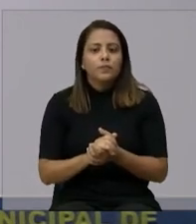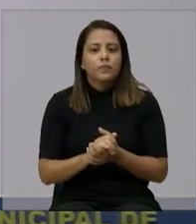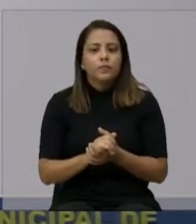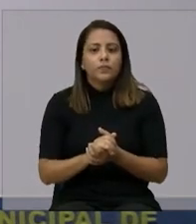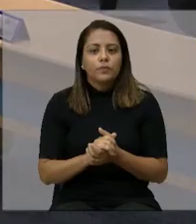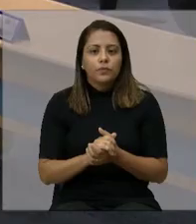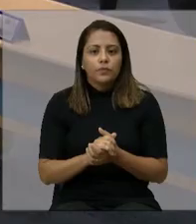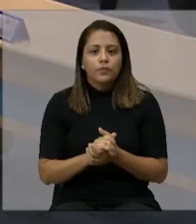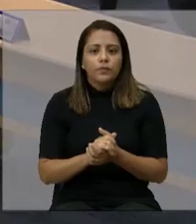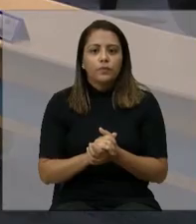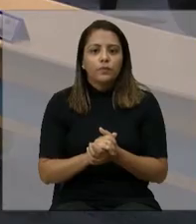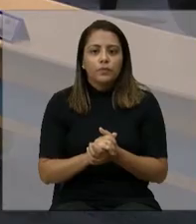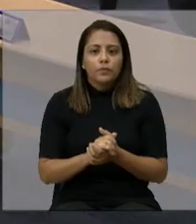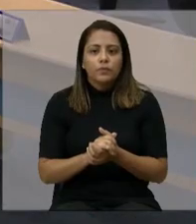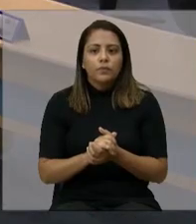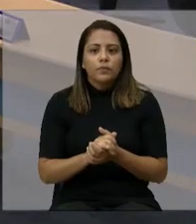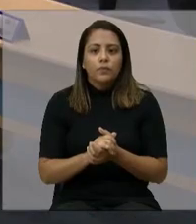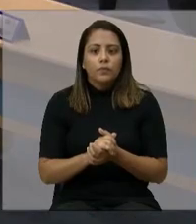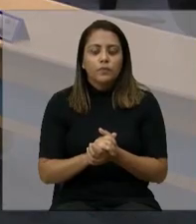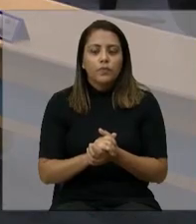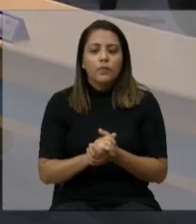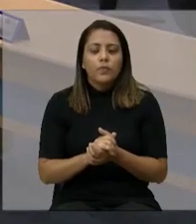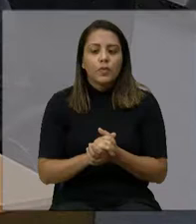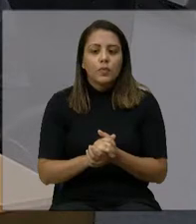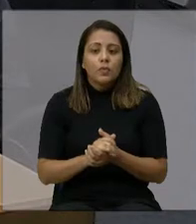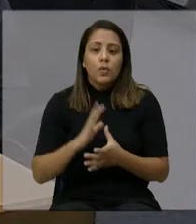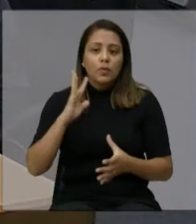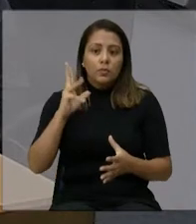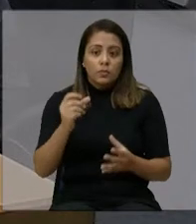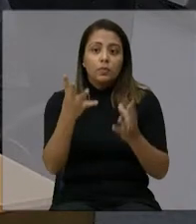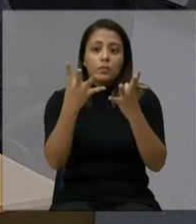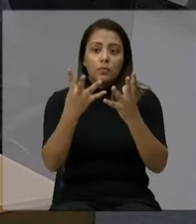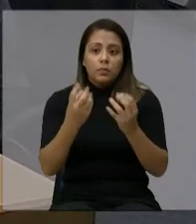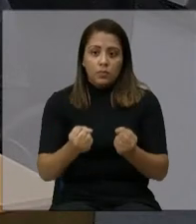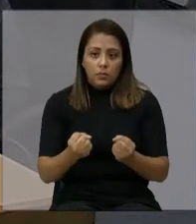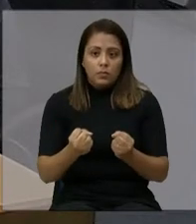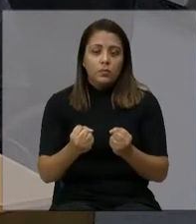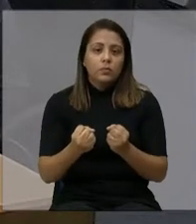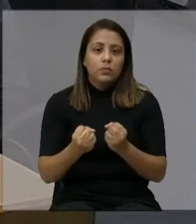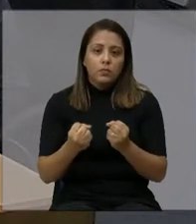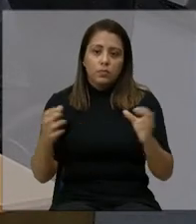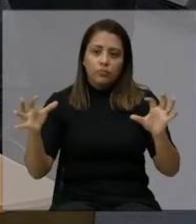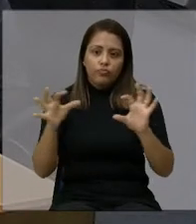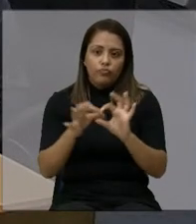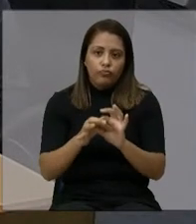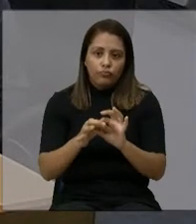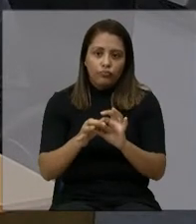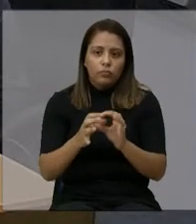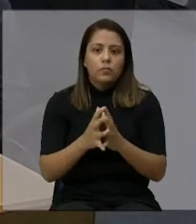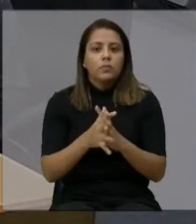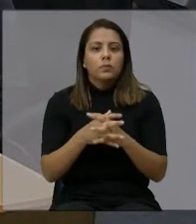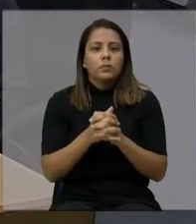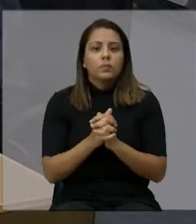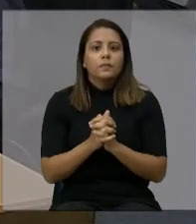contrários, que se manifestem. Nenhuma manifestação contrária. Aprovado por unanimidade.